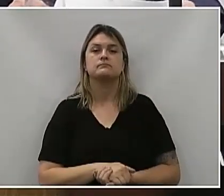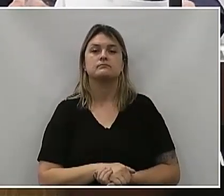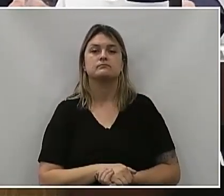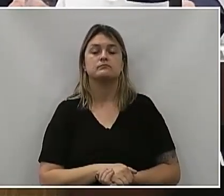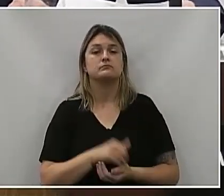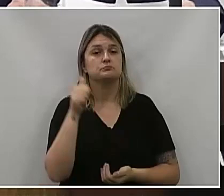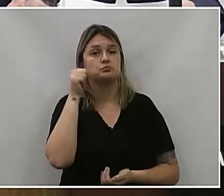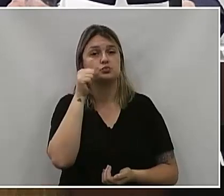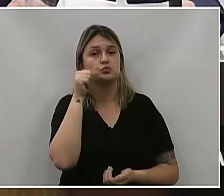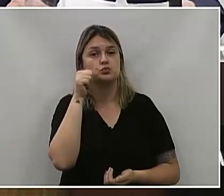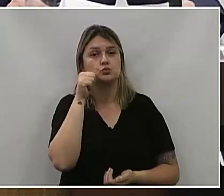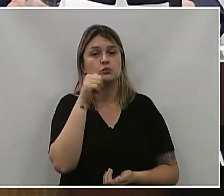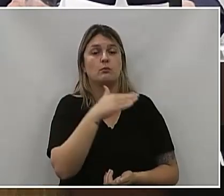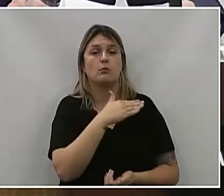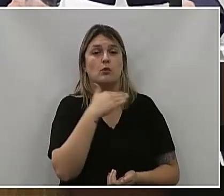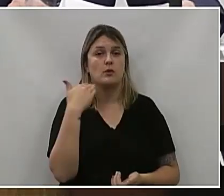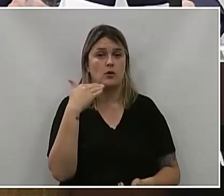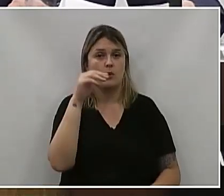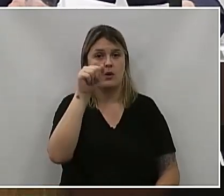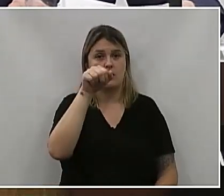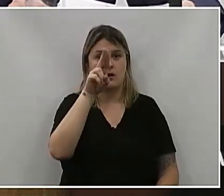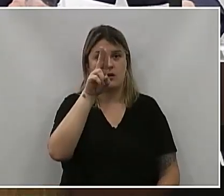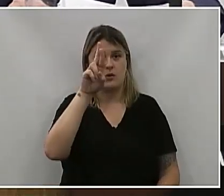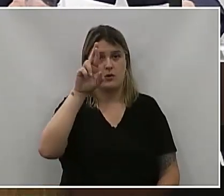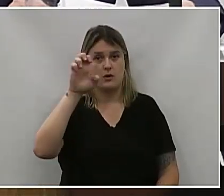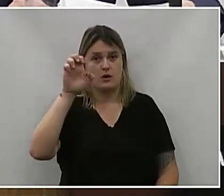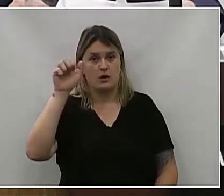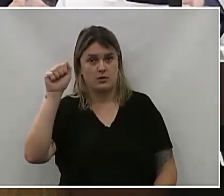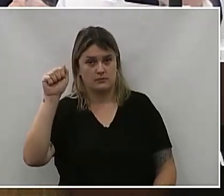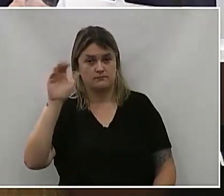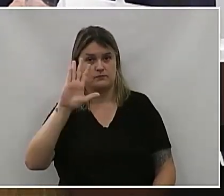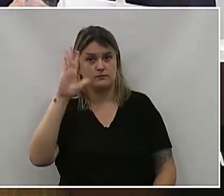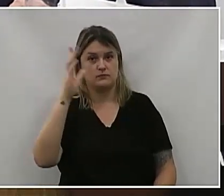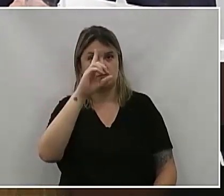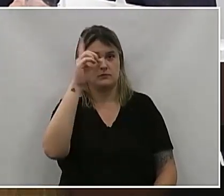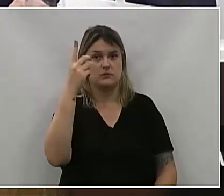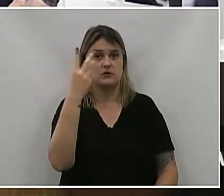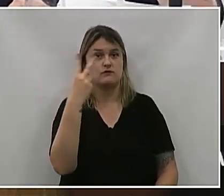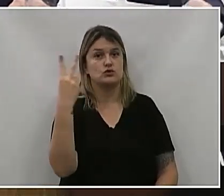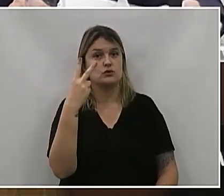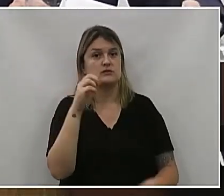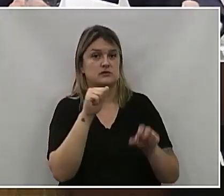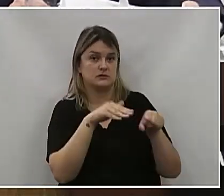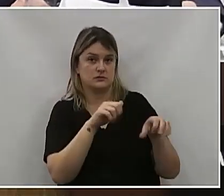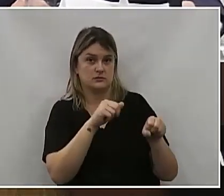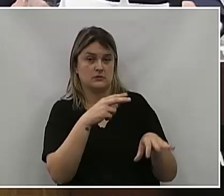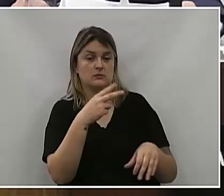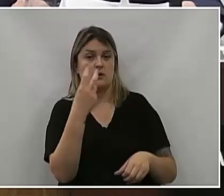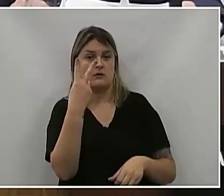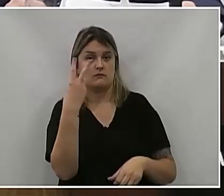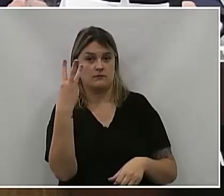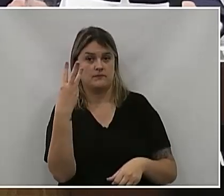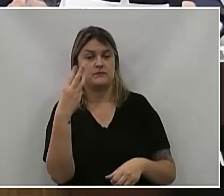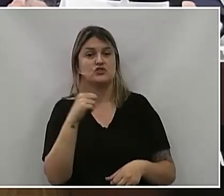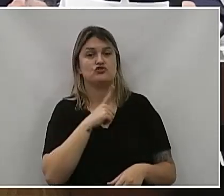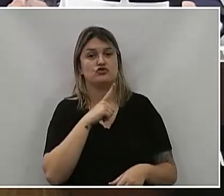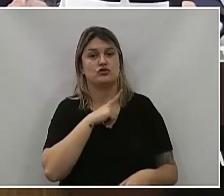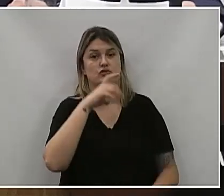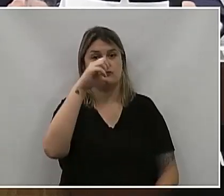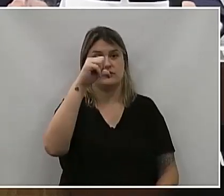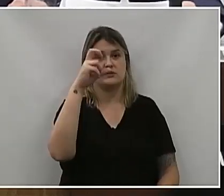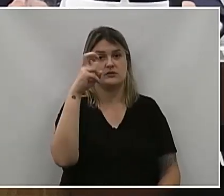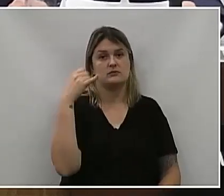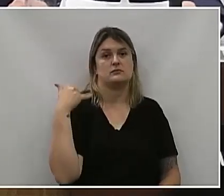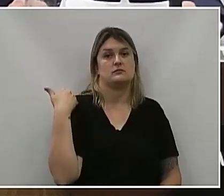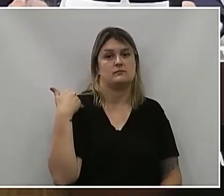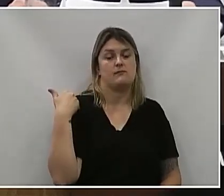à ilustre senhora Áurea Alves do Amaral Galdino, ocorrido no dia 22 de setembro de 2023, aos 95 anos de